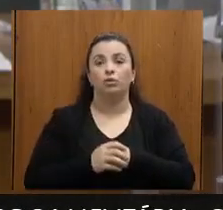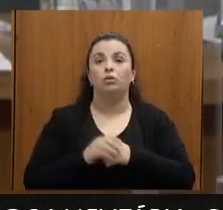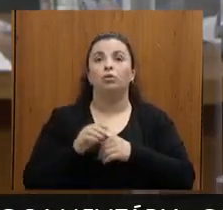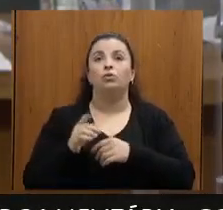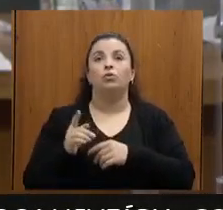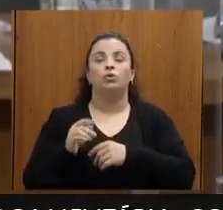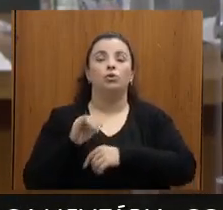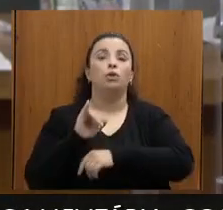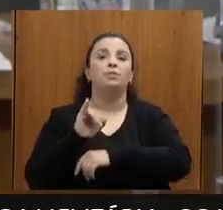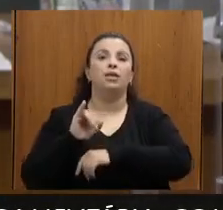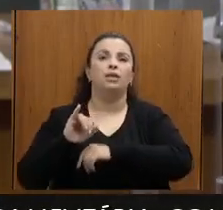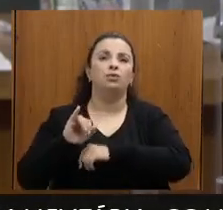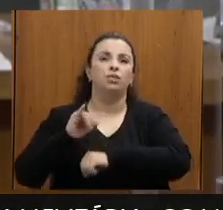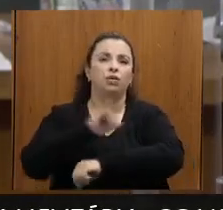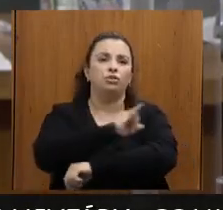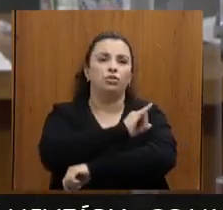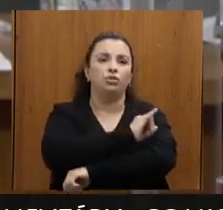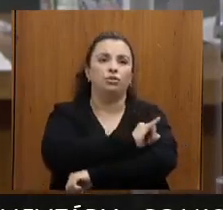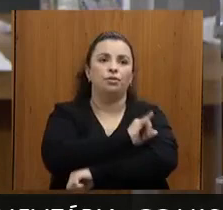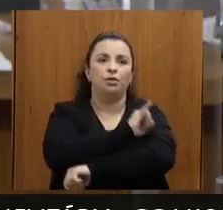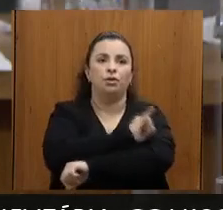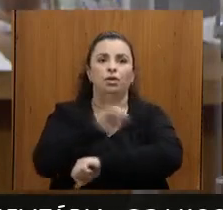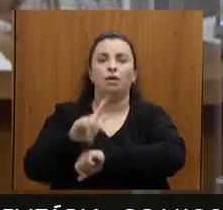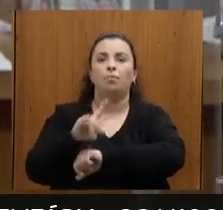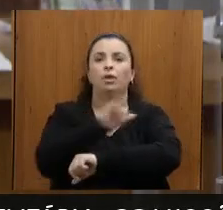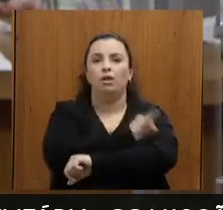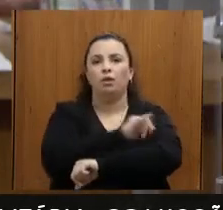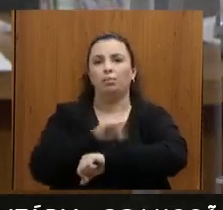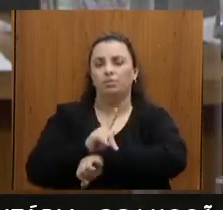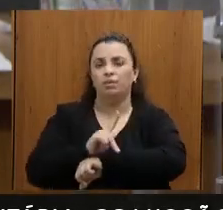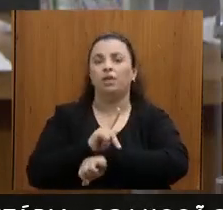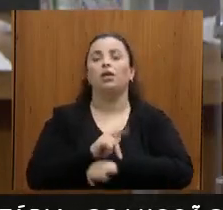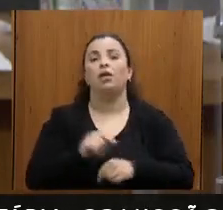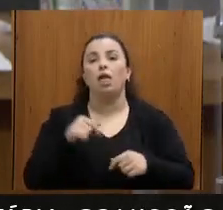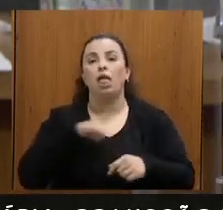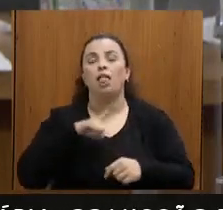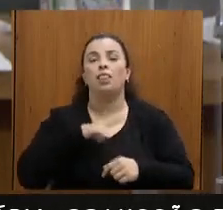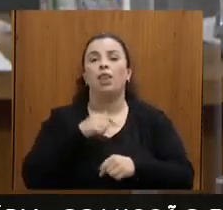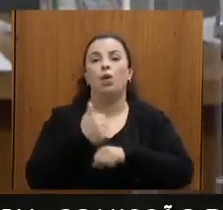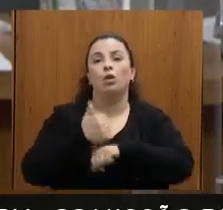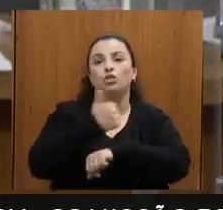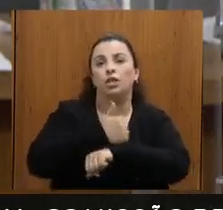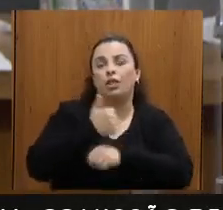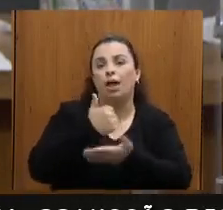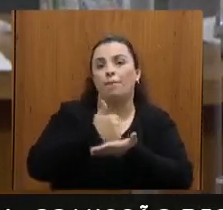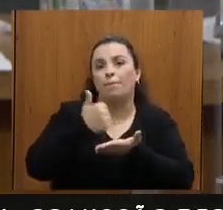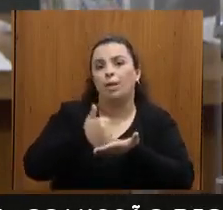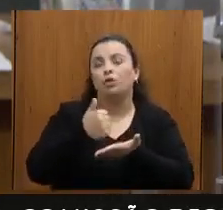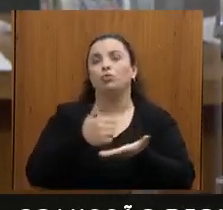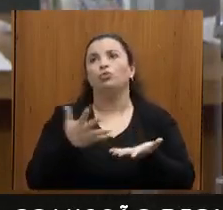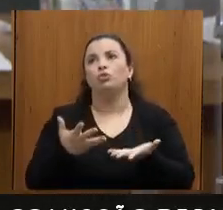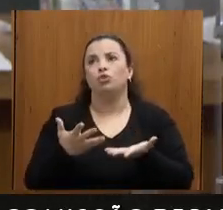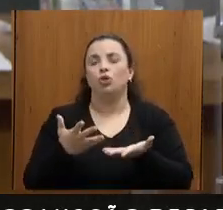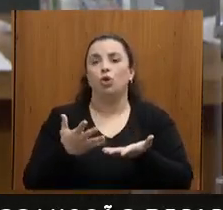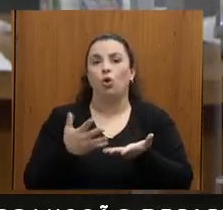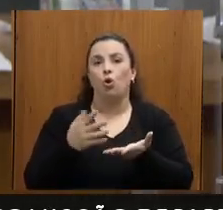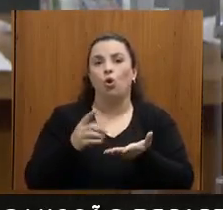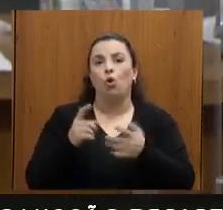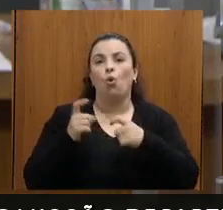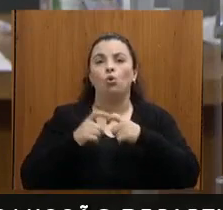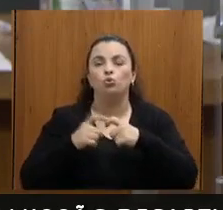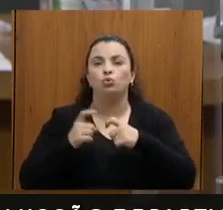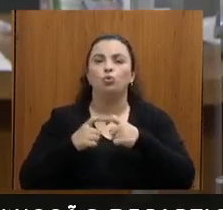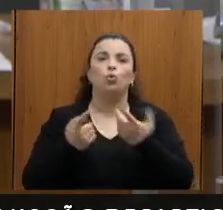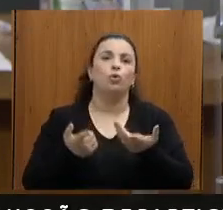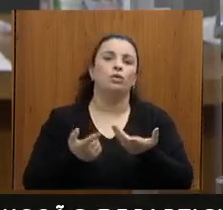Estado, o IPSENG, a gente, nesse ano, passou a ter o agendamento de consultas e acesso à relação de prestadores com mais